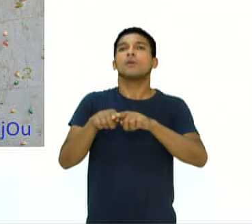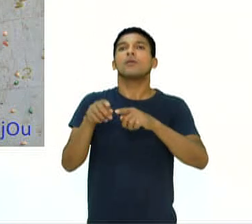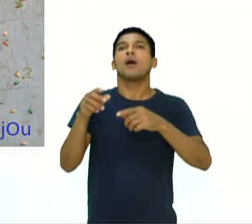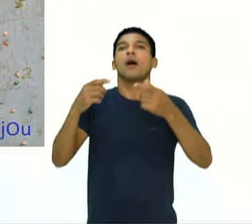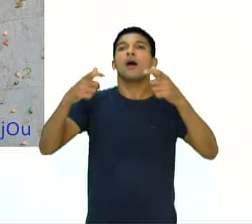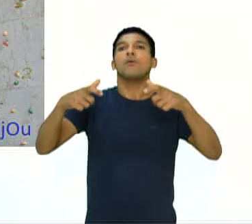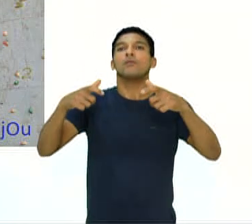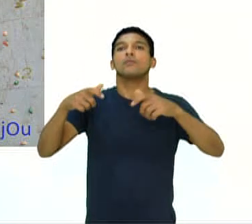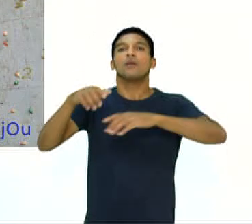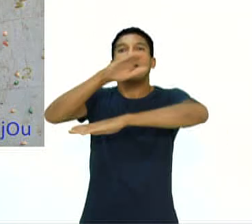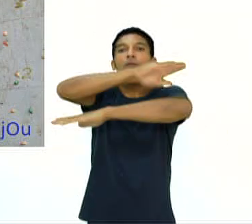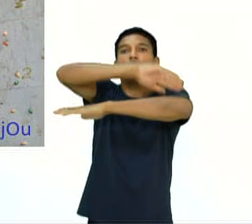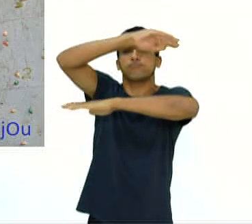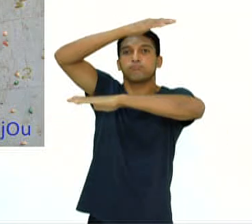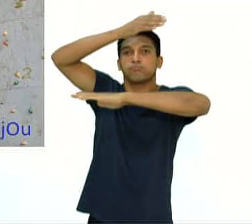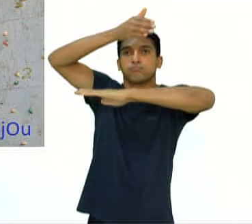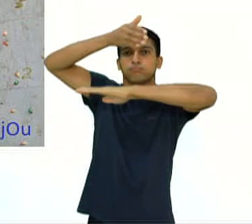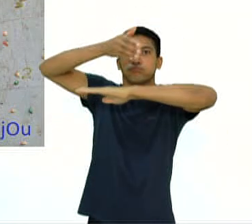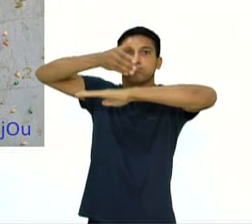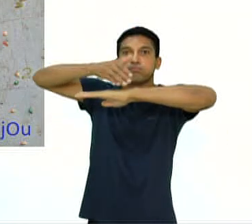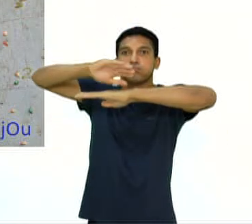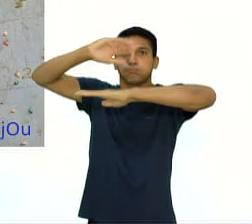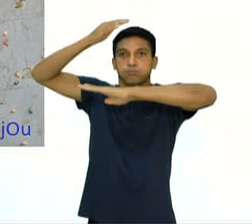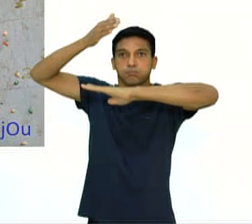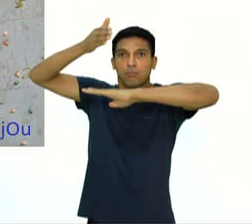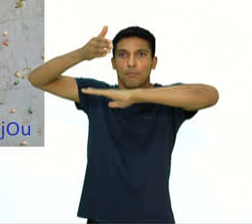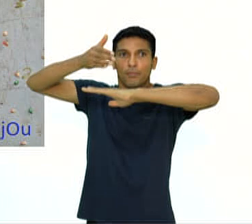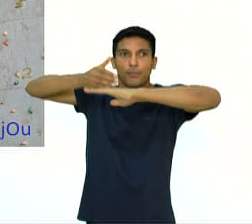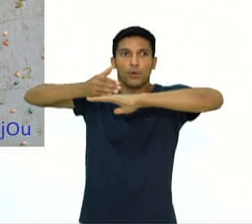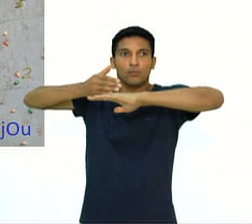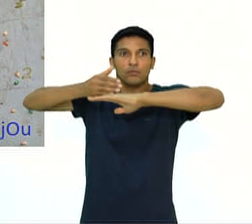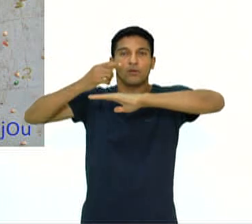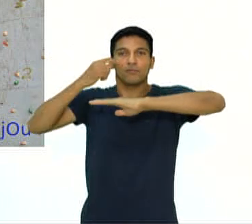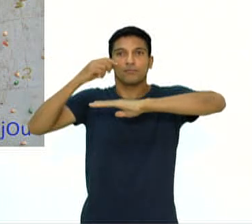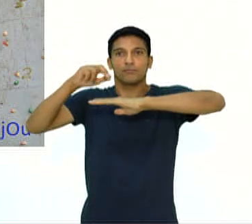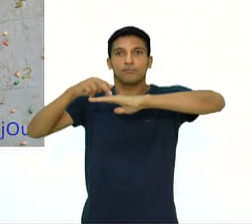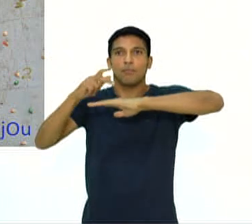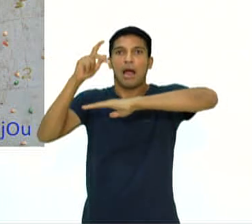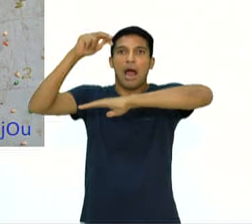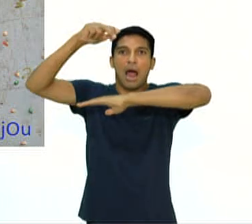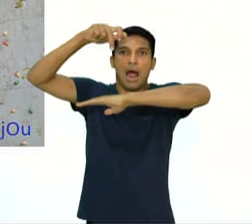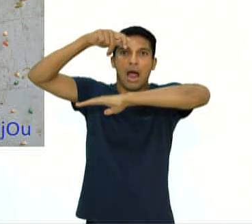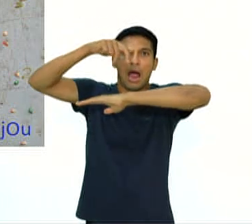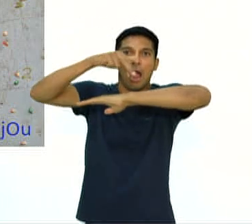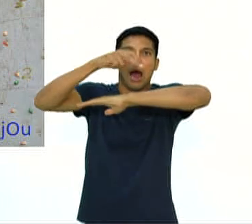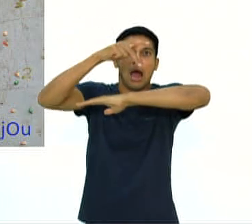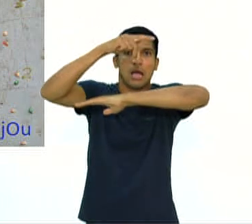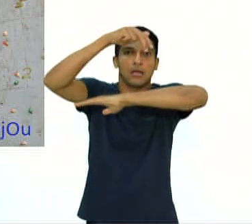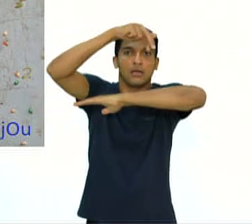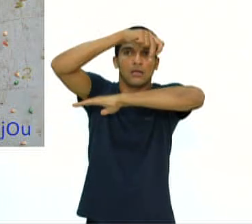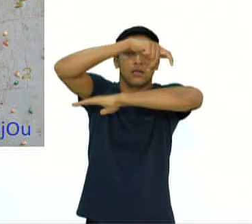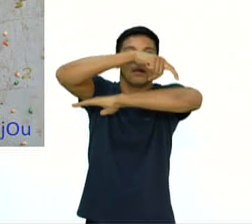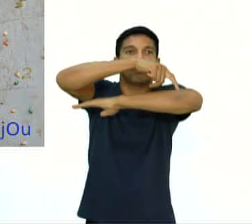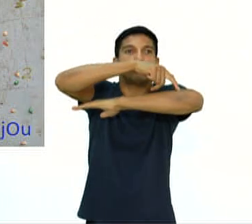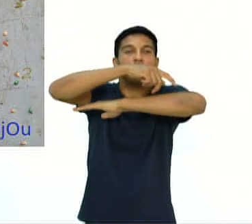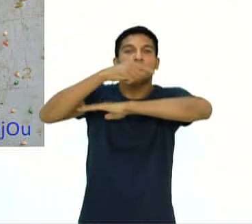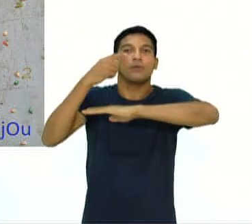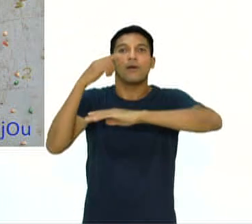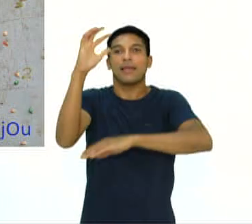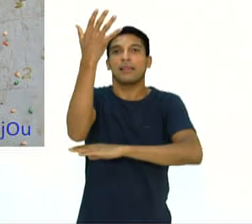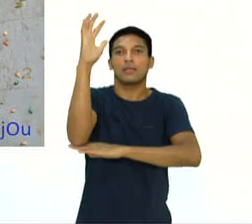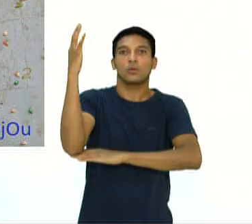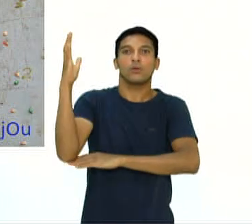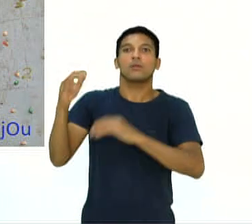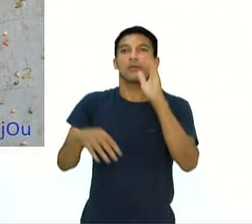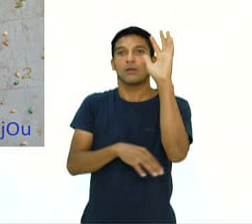dessas práticas há uma integração do praticante com a natureza de um modo geral, tá? Então elas são